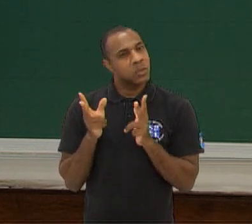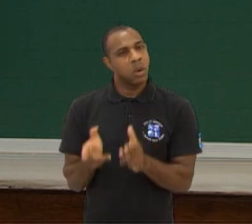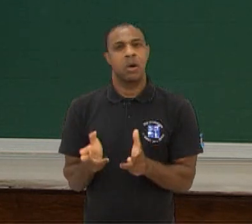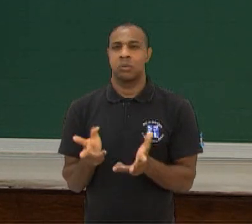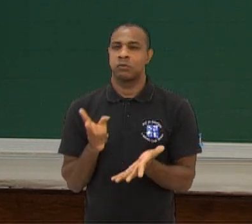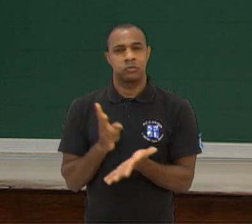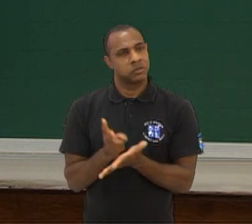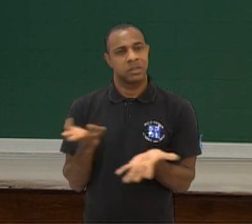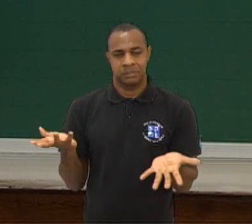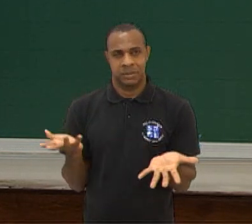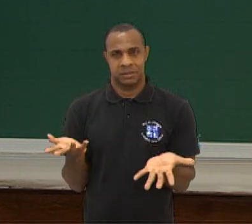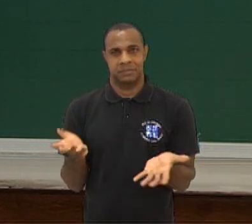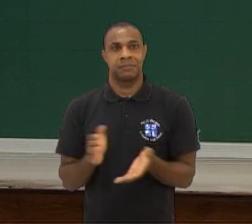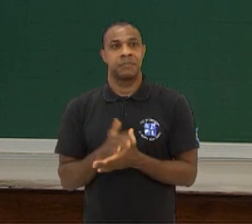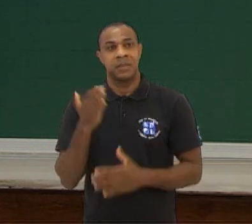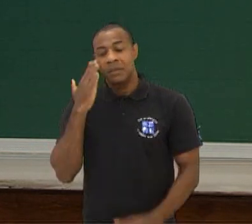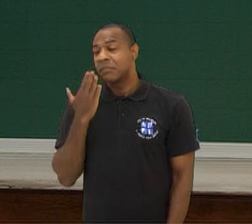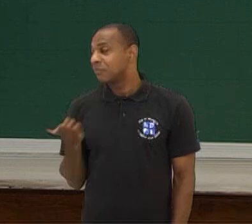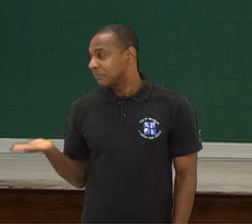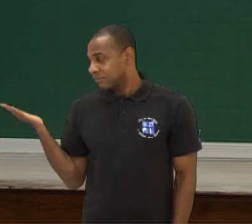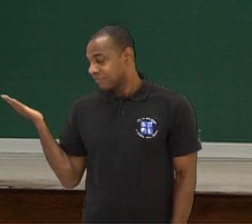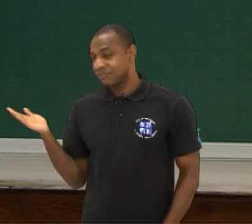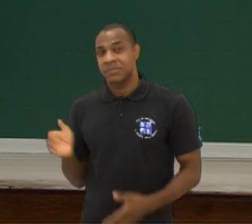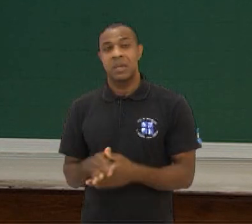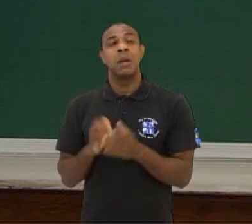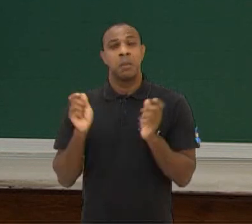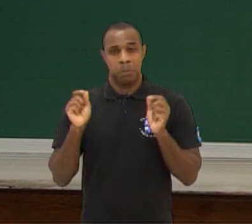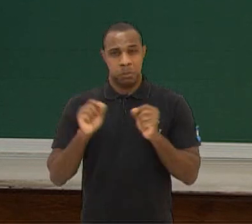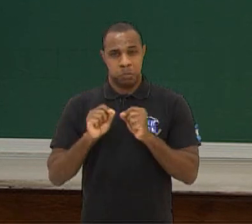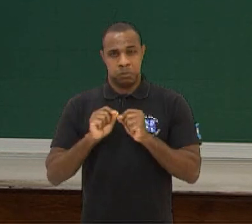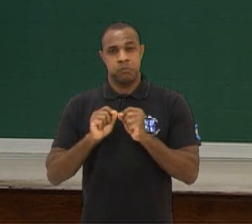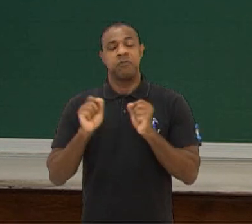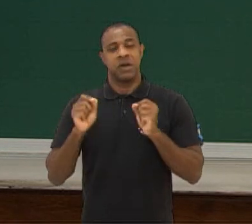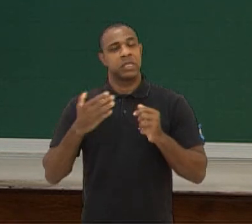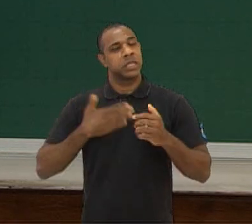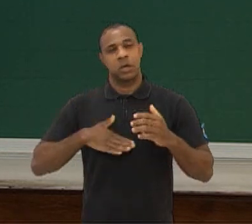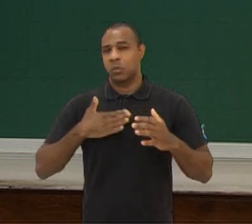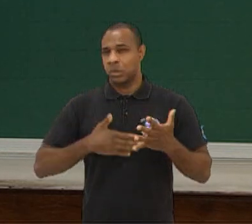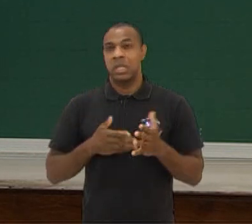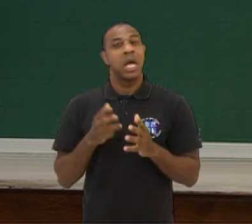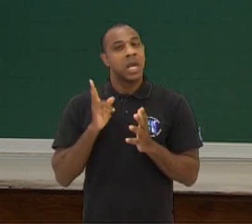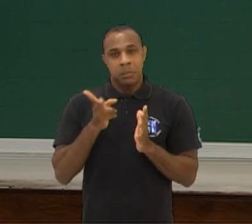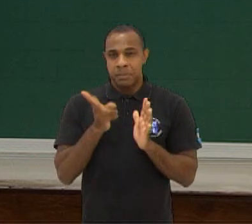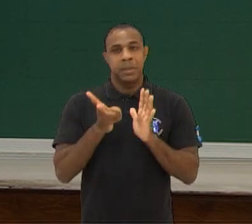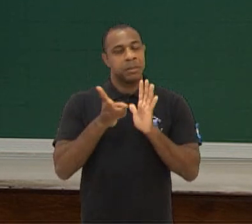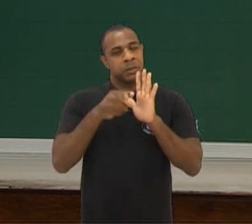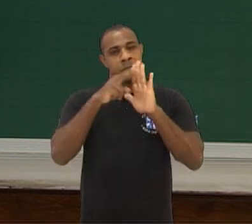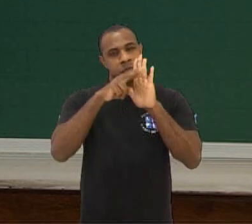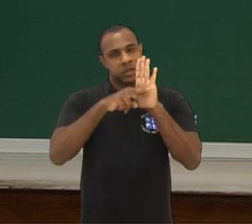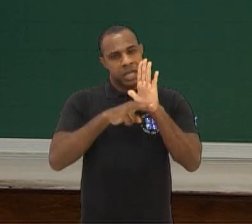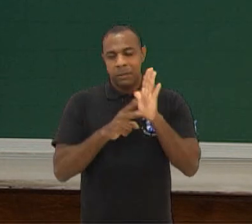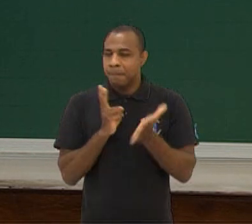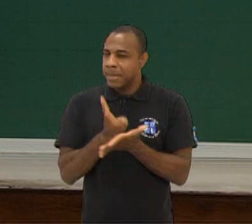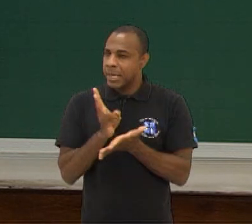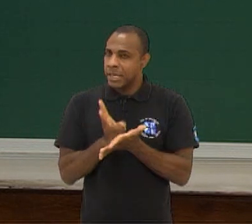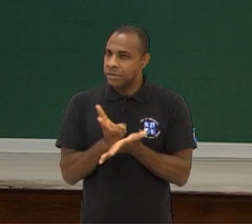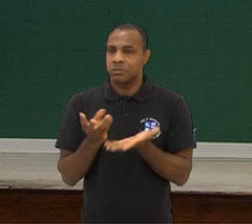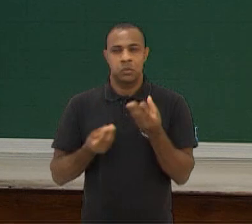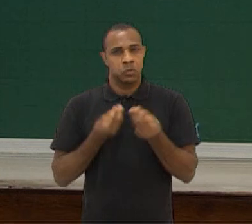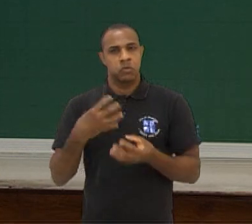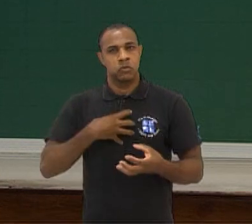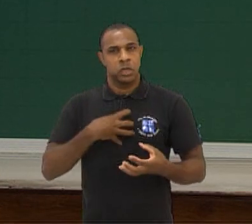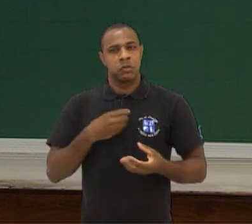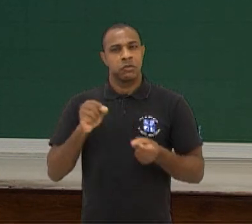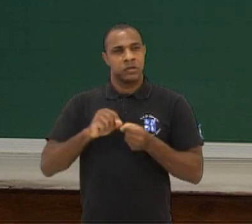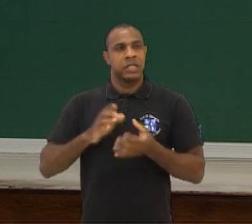racional, são os números decimais. Posso resolver tranquilamente, segue as mesmas regrinhas, a mesma forma de resolver. Tudo